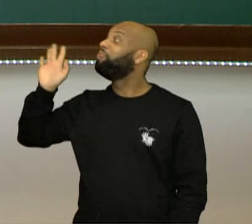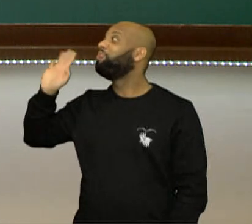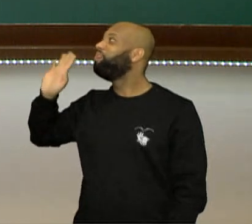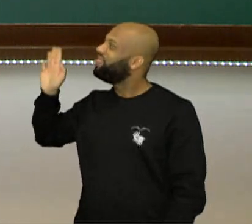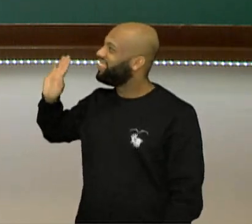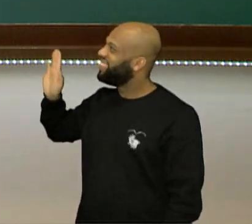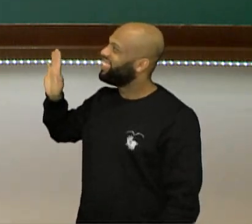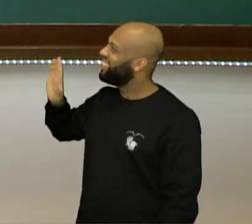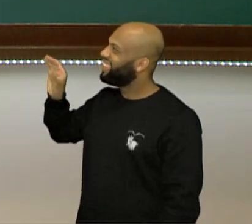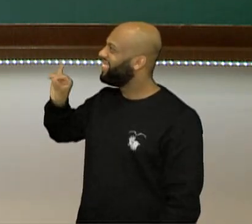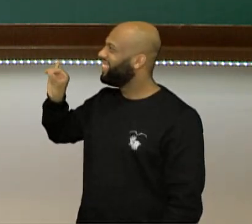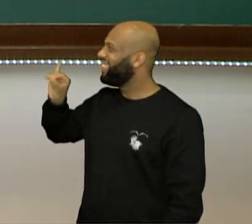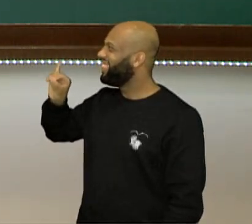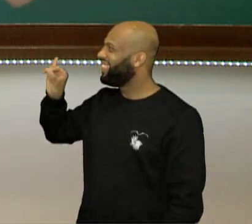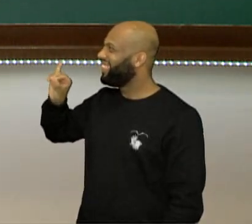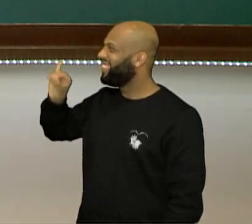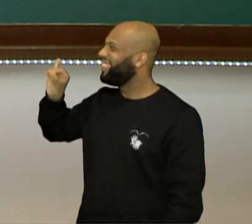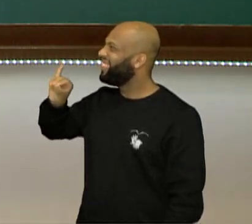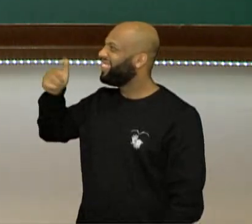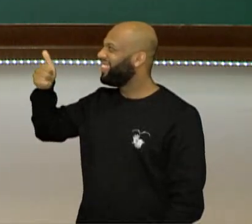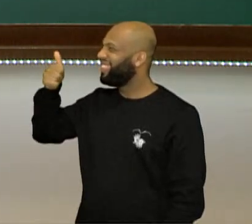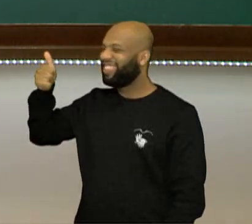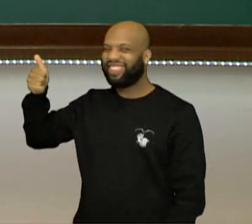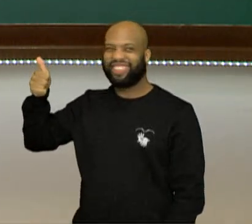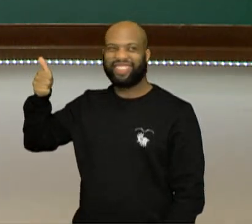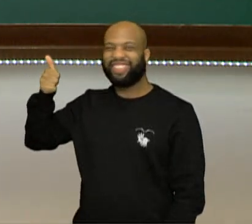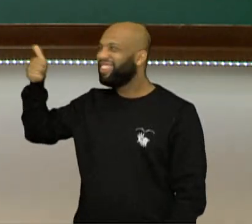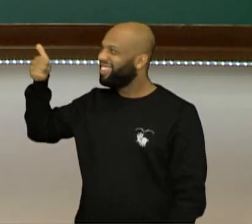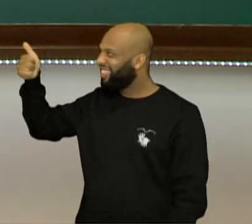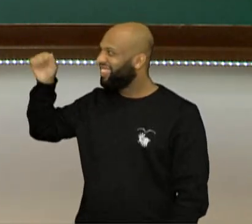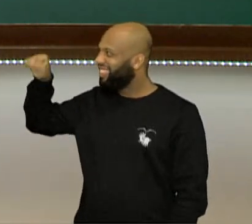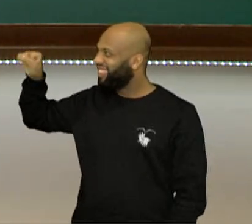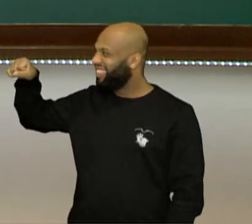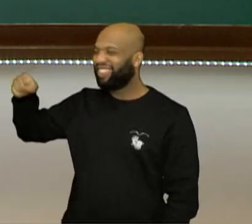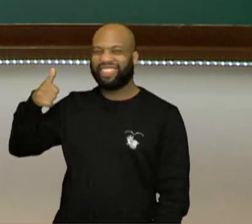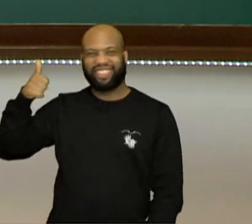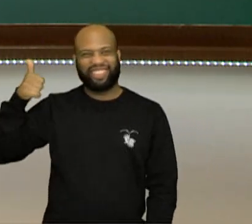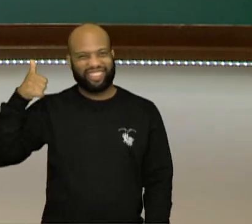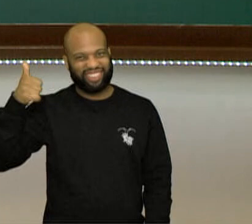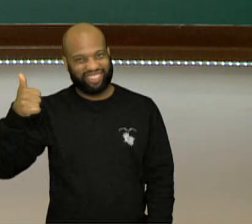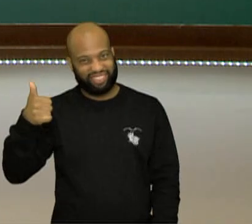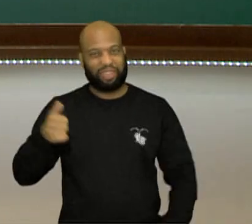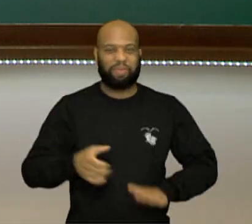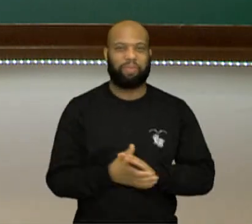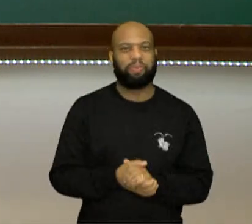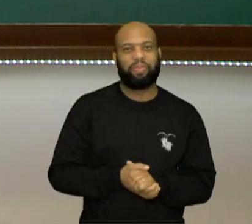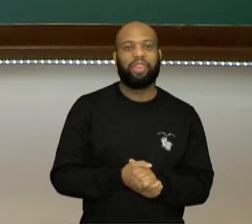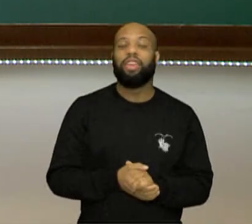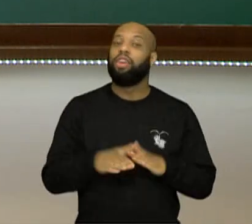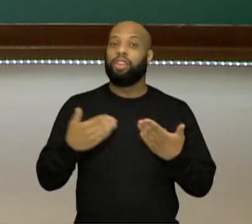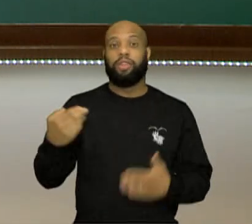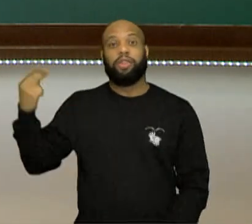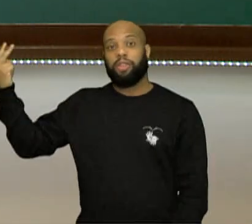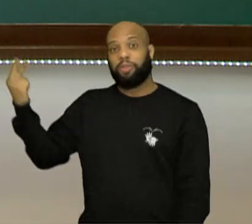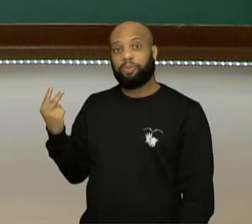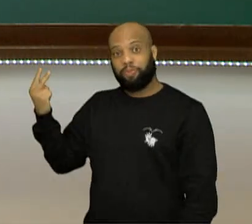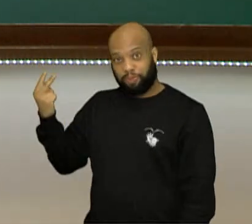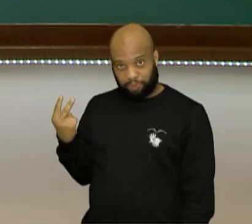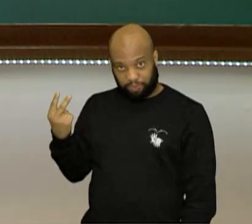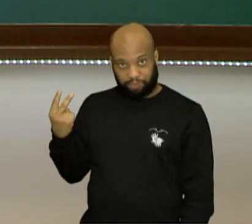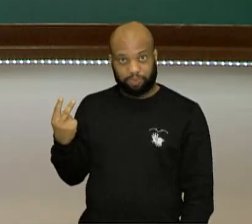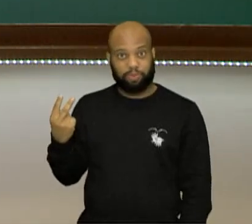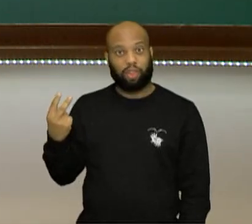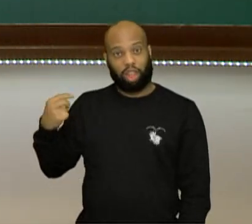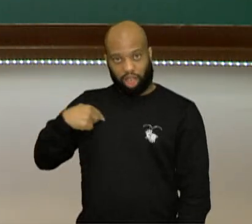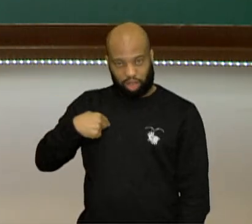aqui? Ó. Salve, Natan! Belezinha, meu querido? Boa, né? Então, nós dois aqui, eu, Natan